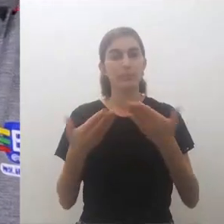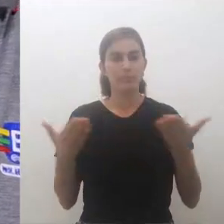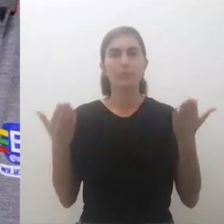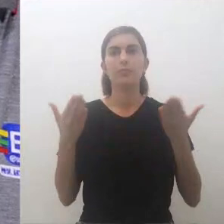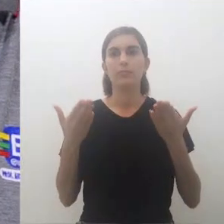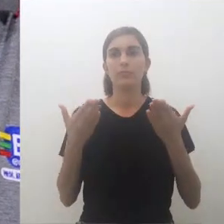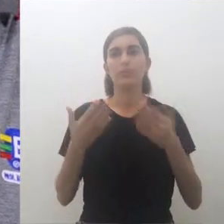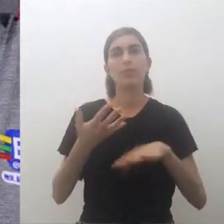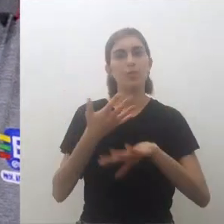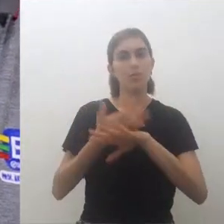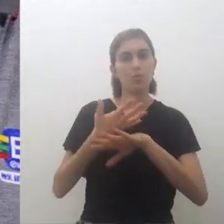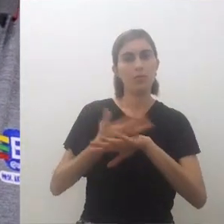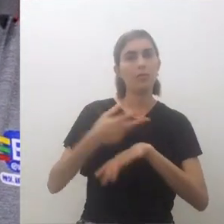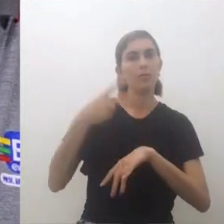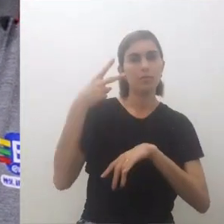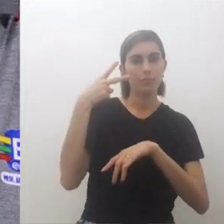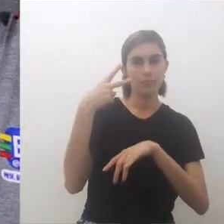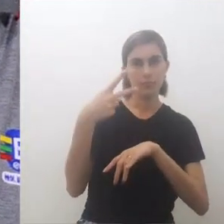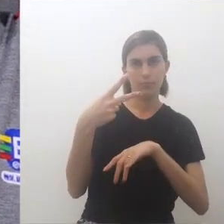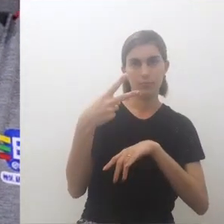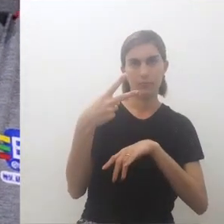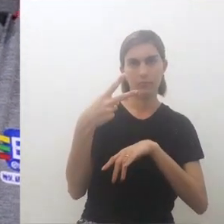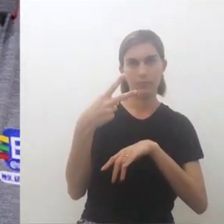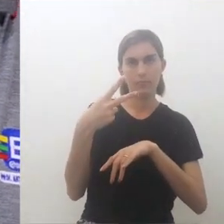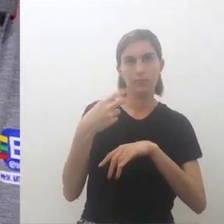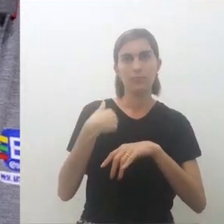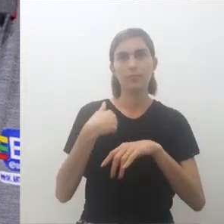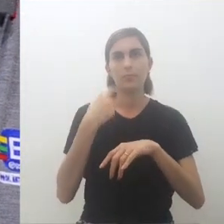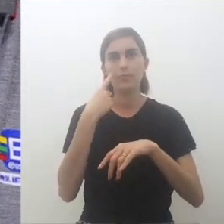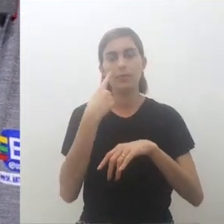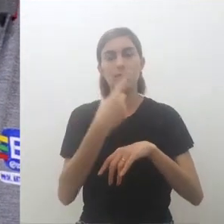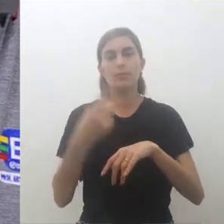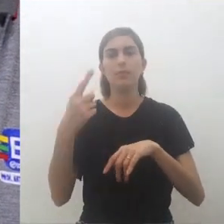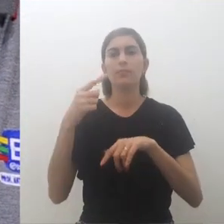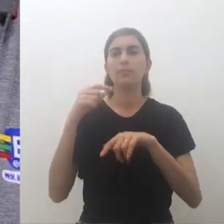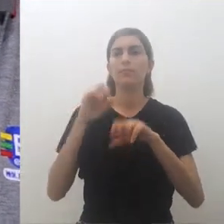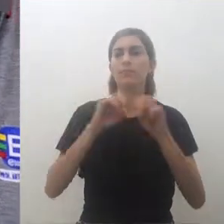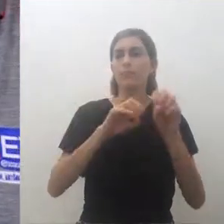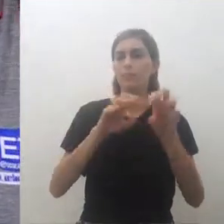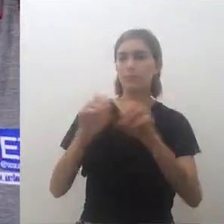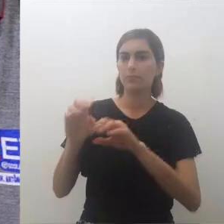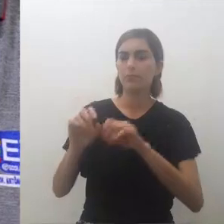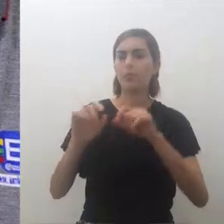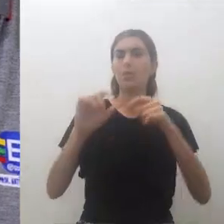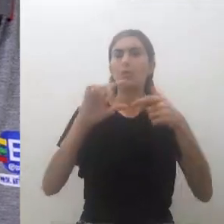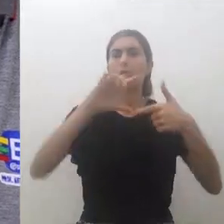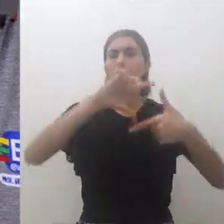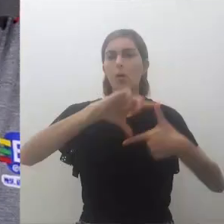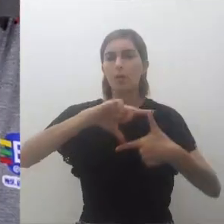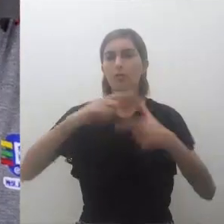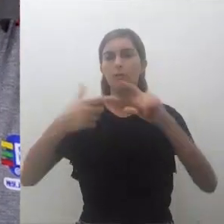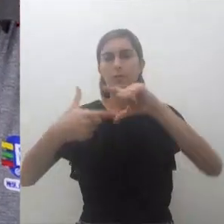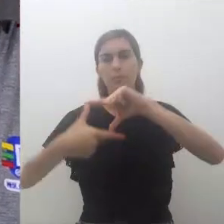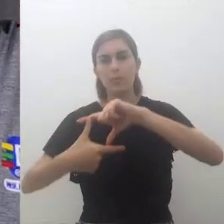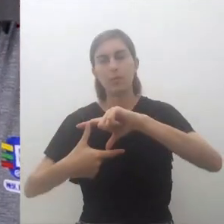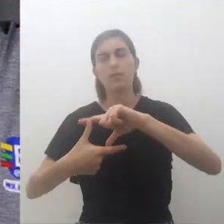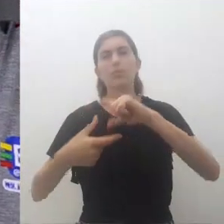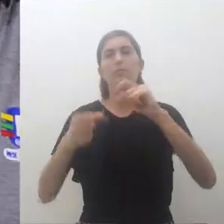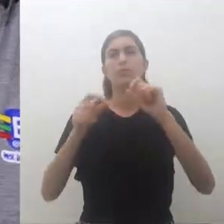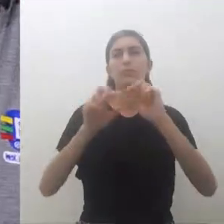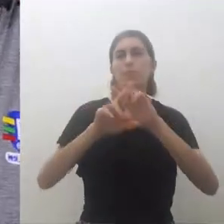Estamos agora na competência 2, onde iremos trabalhar mais sobre enquadramento e